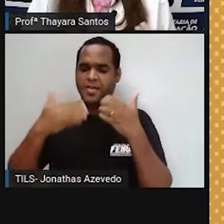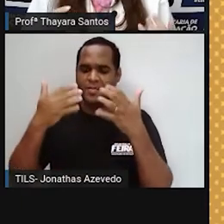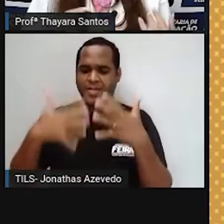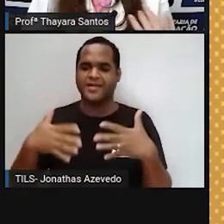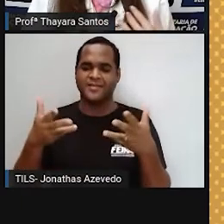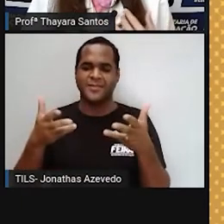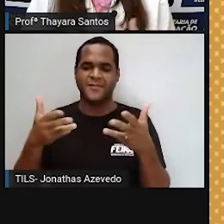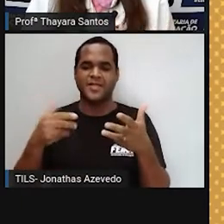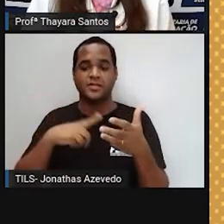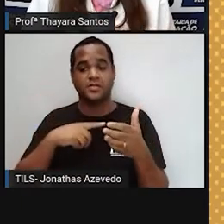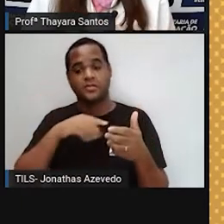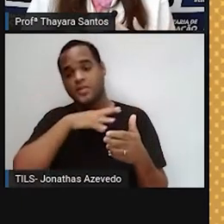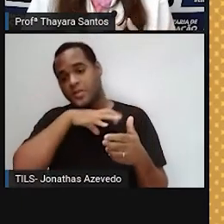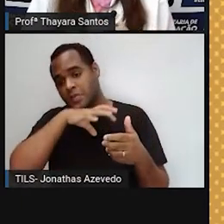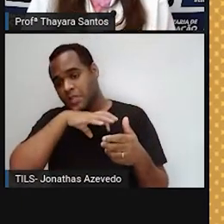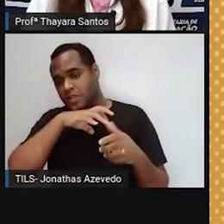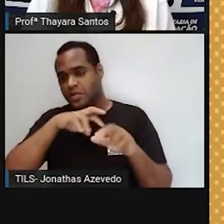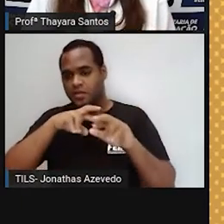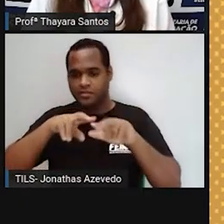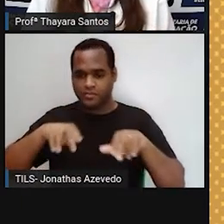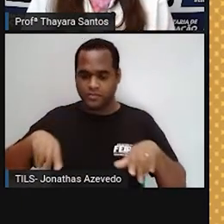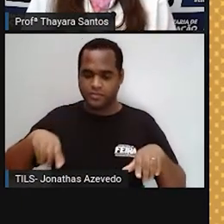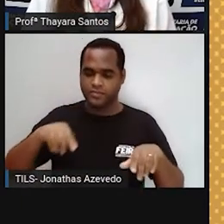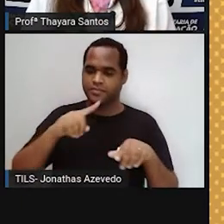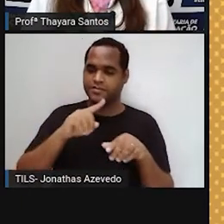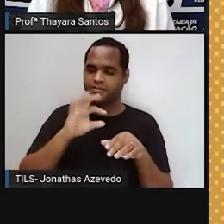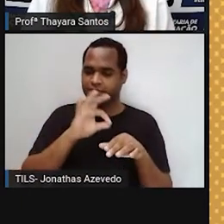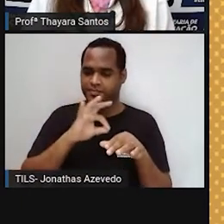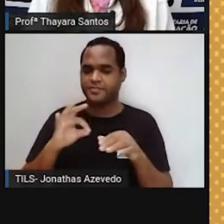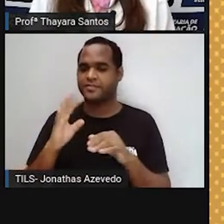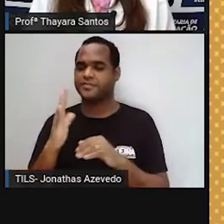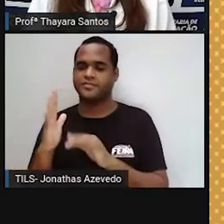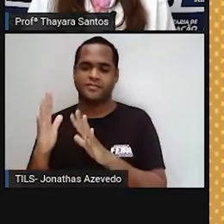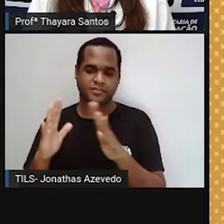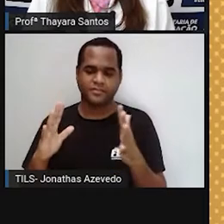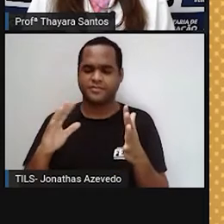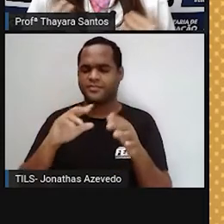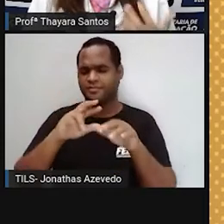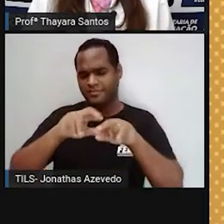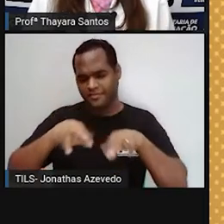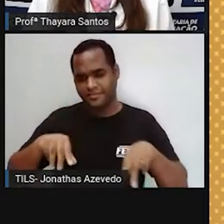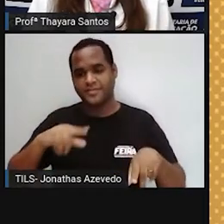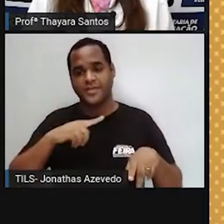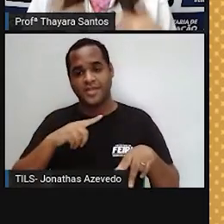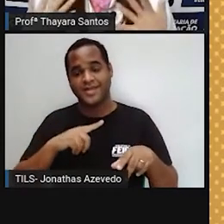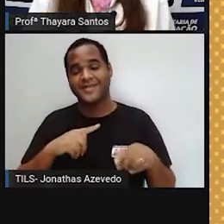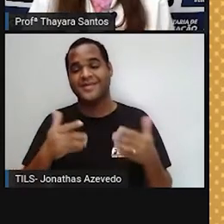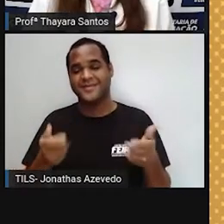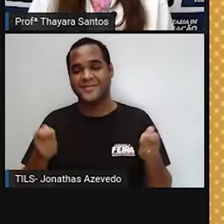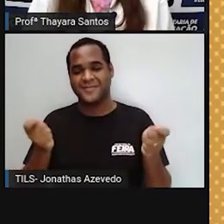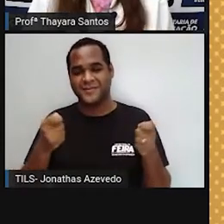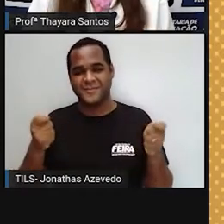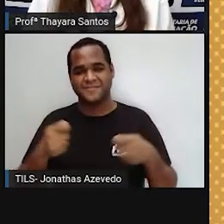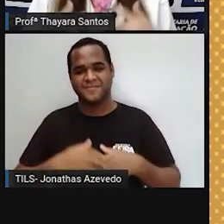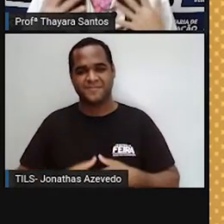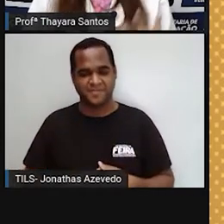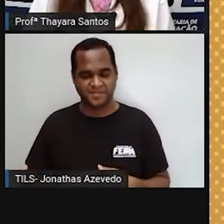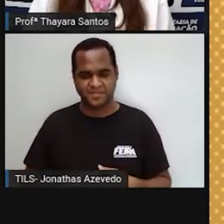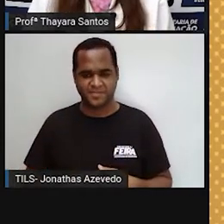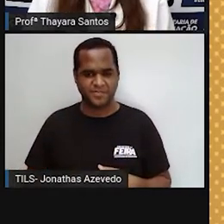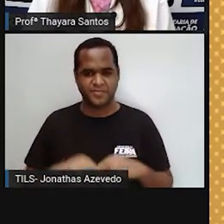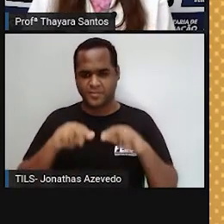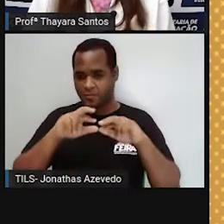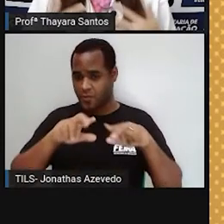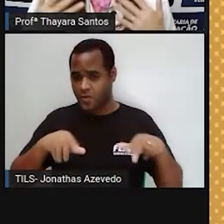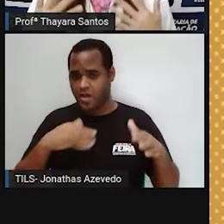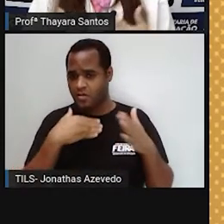processo, sejam os animais, os fungos, as plantas, os protozoários, as algas ou as bactérias. Qualquer